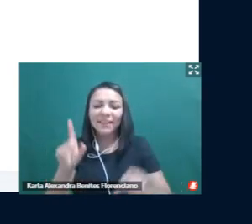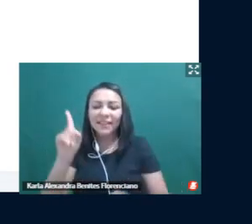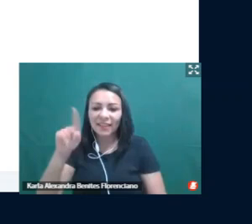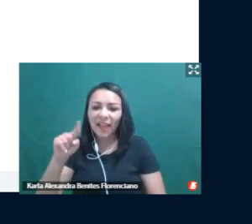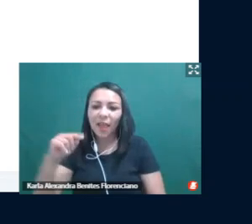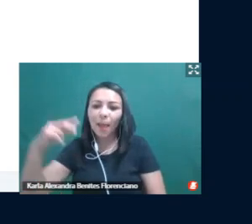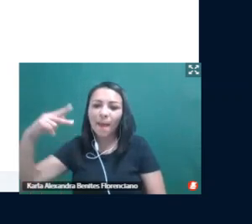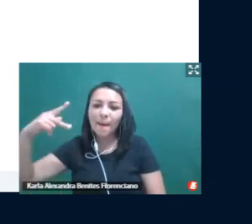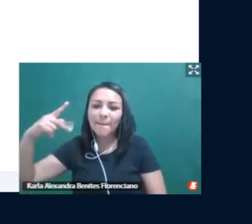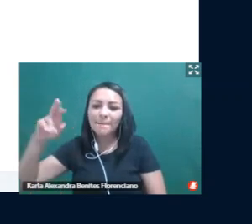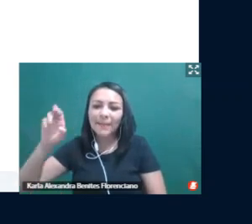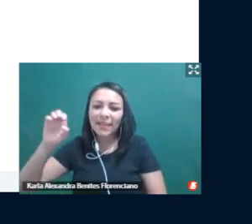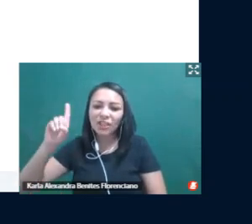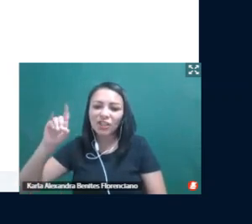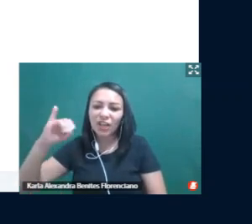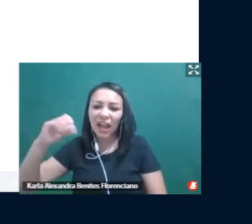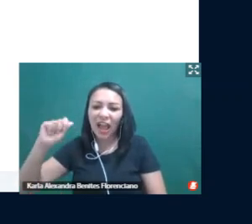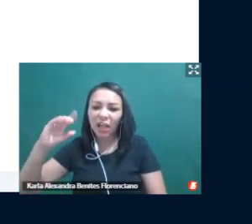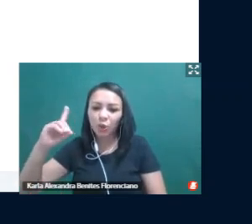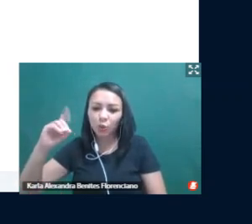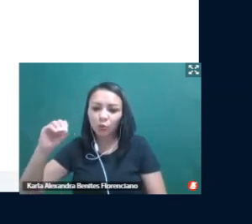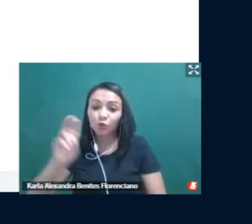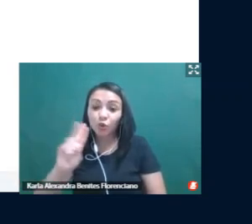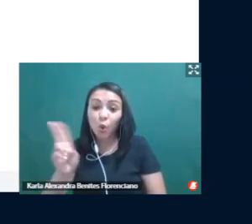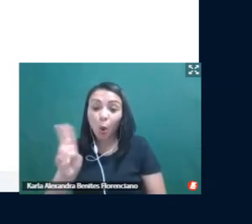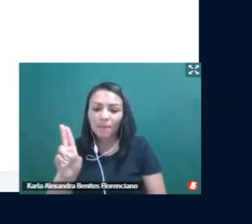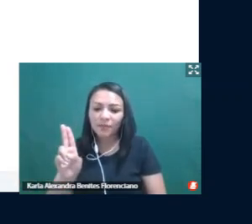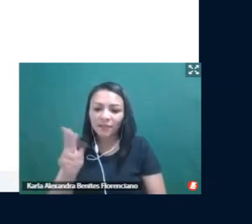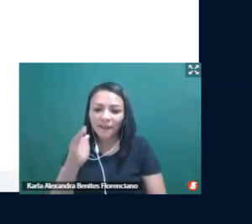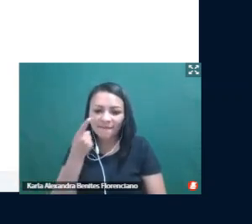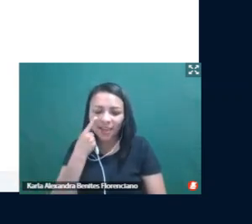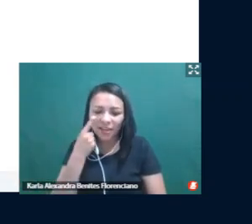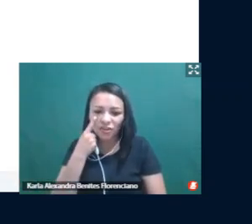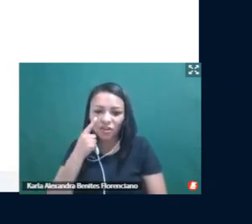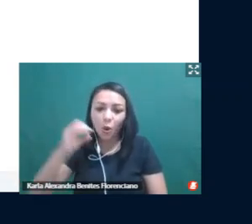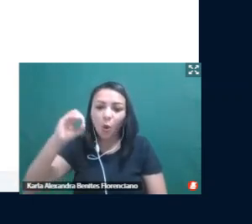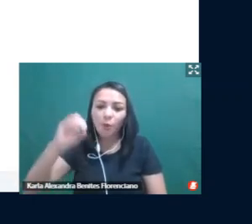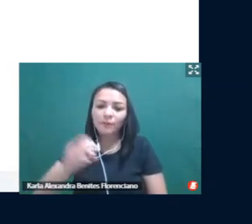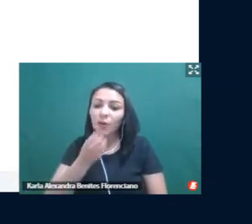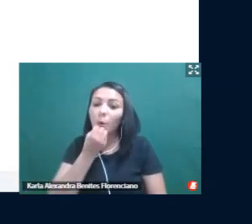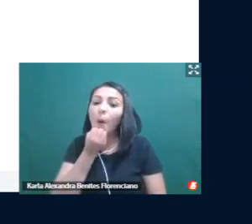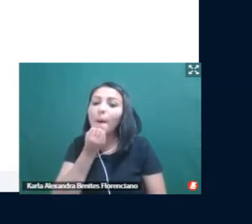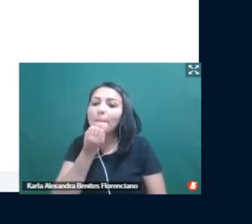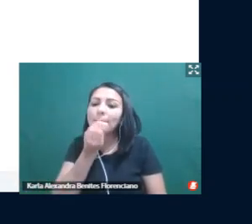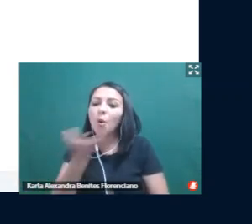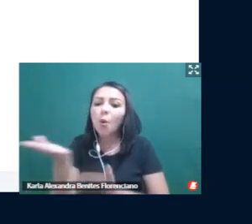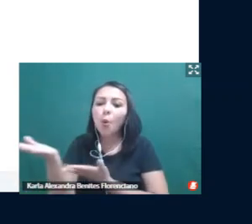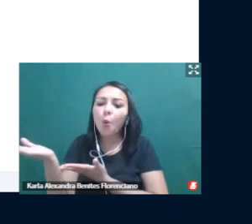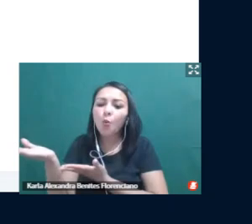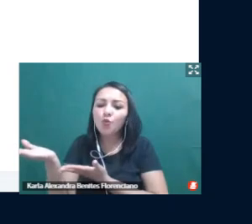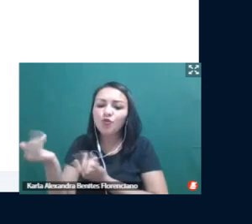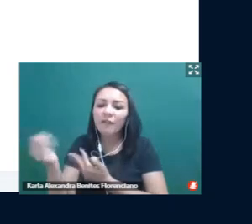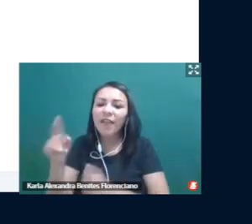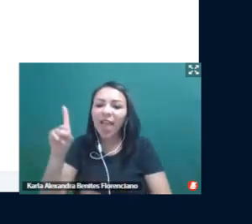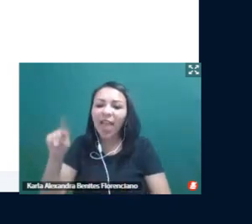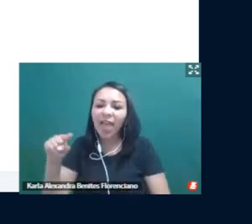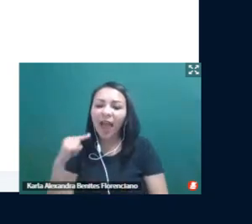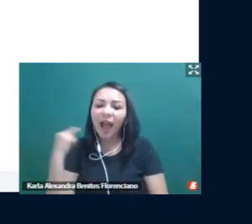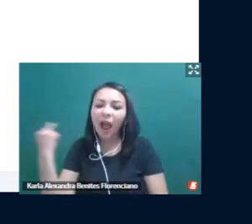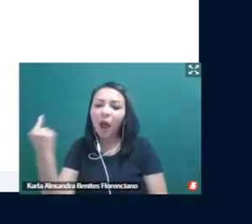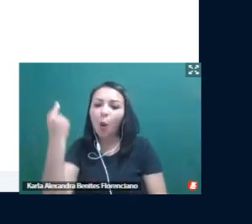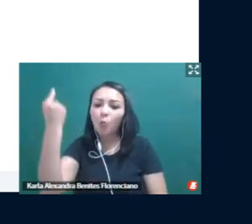Predicado nominal. Vamos lá. Análise morfológica de o bom rapaz é